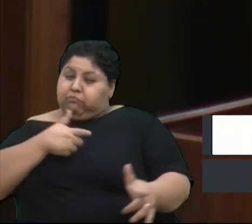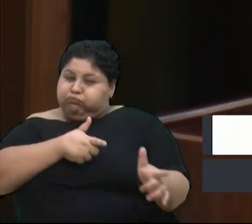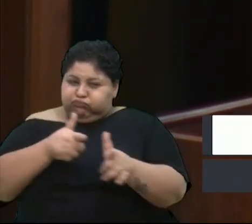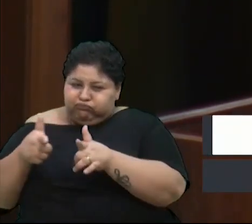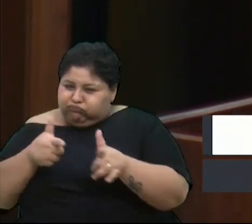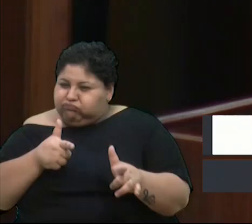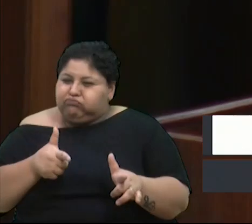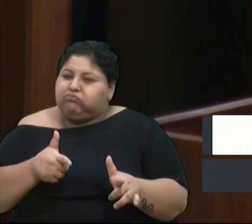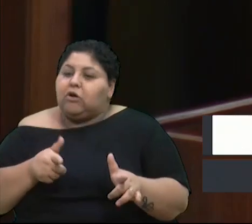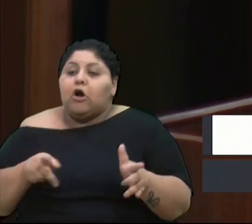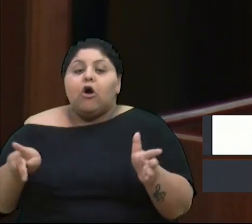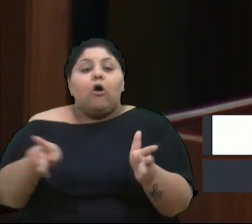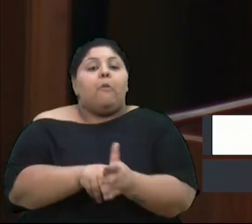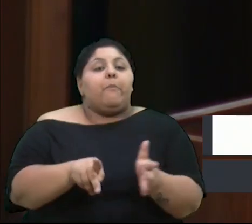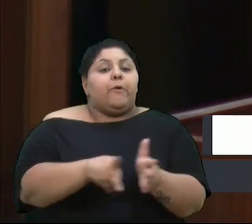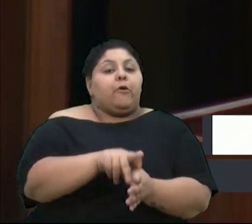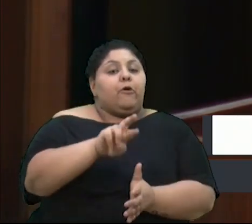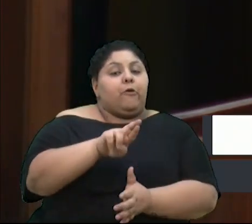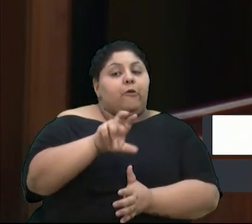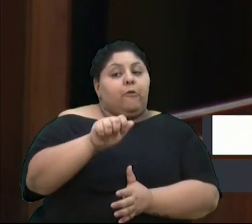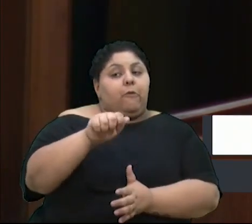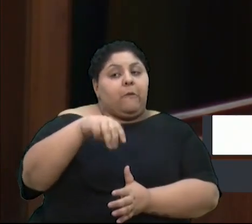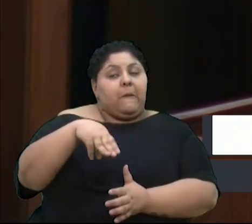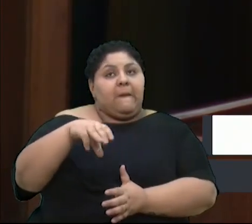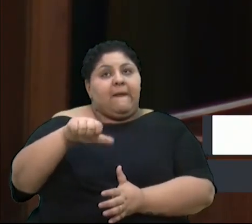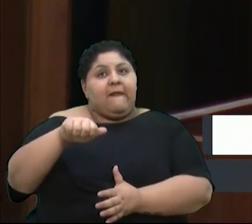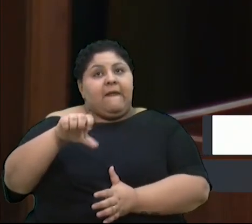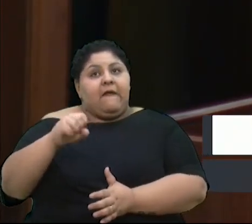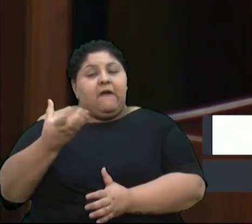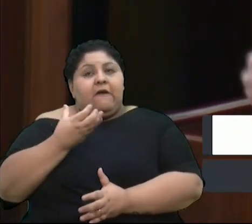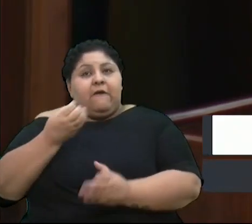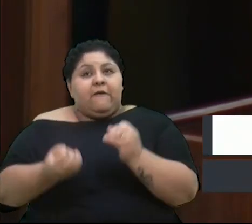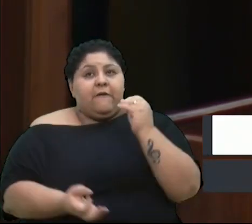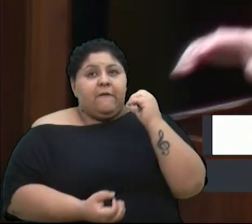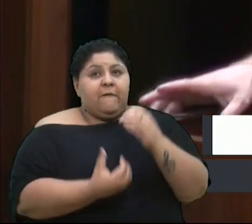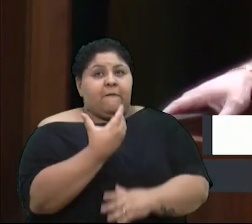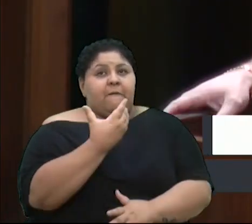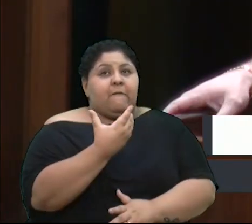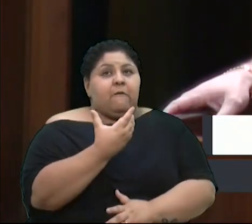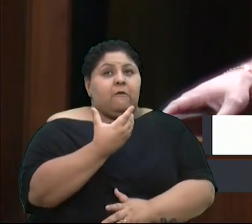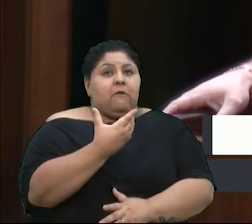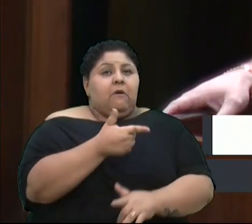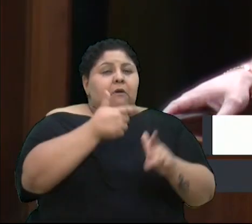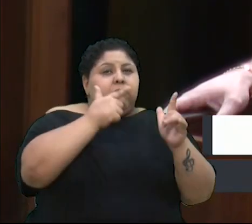sendo que o próprio Hamas reivindicou as autorias dos bombardeios em Israel.